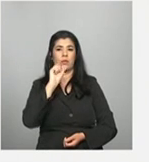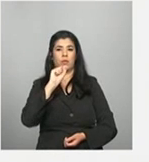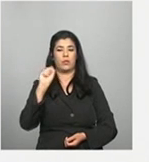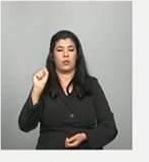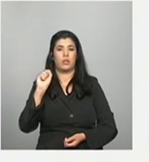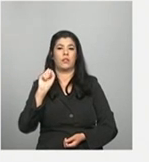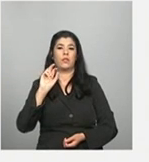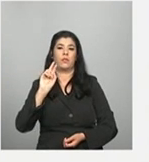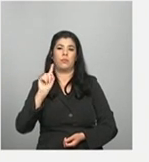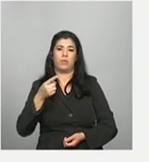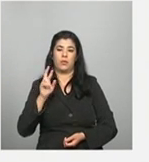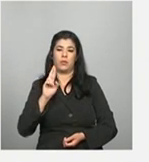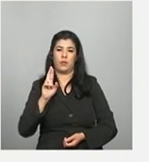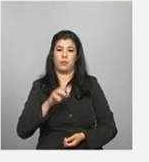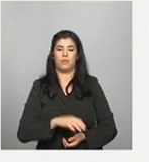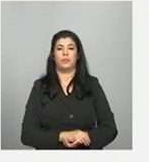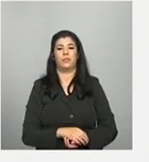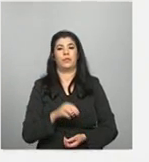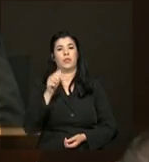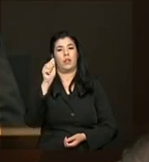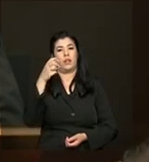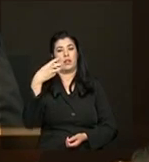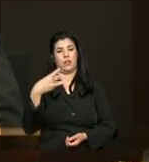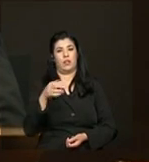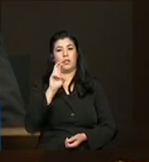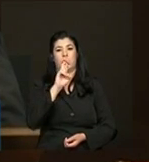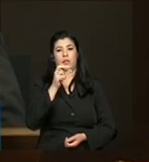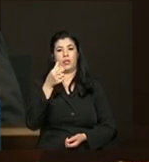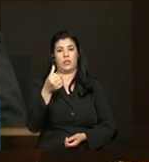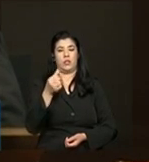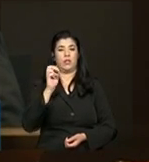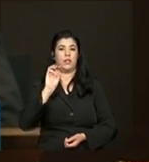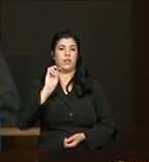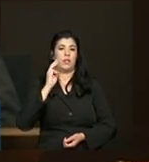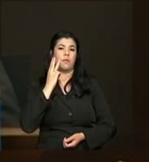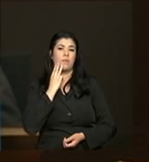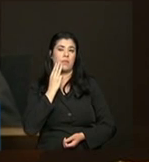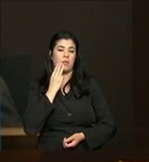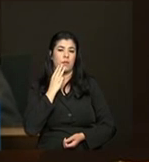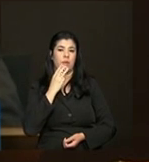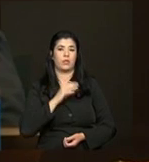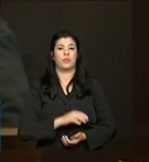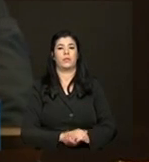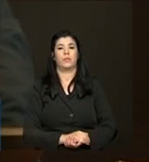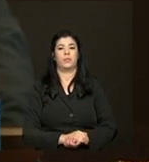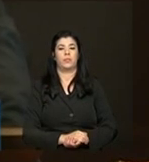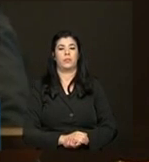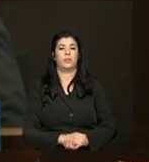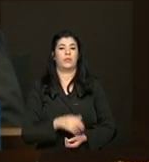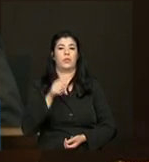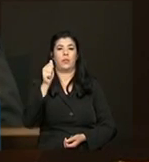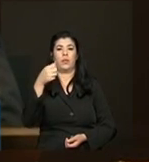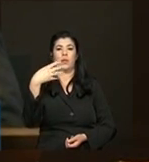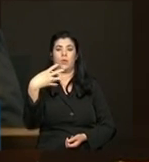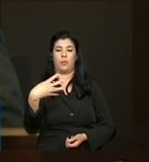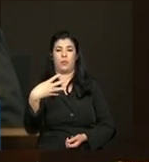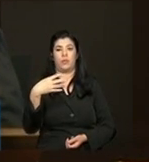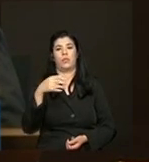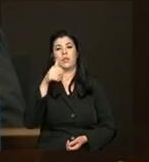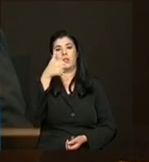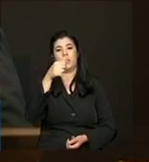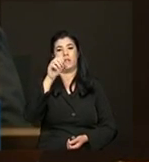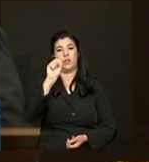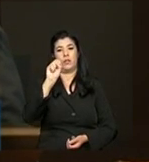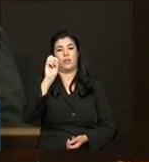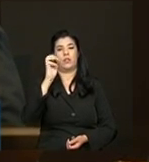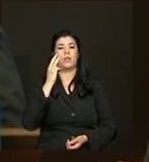R$ 31 milhões ano; sublote A3, R$ 56 milhões ano; e sublote A4,